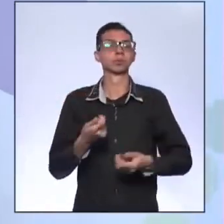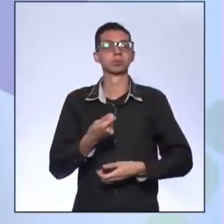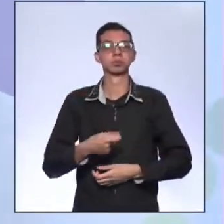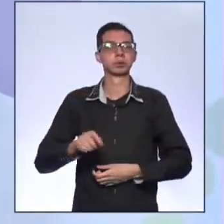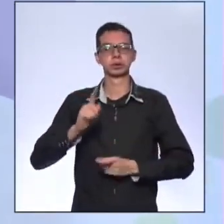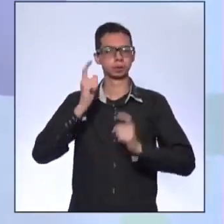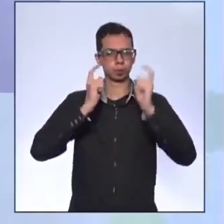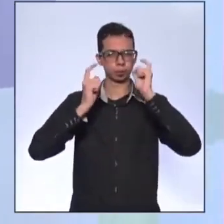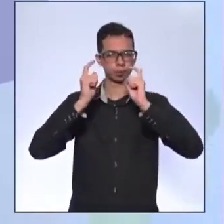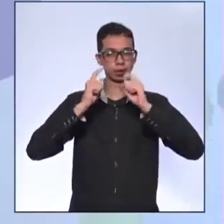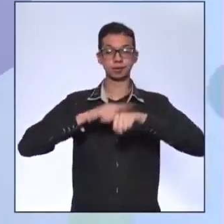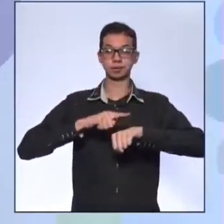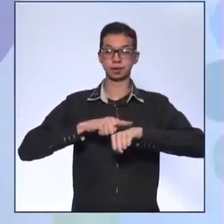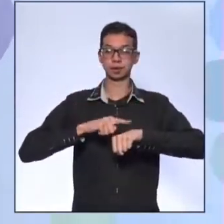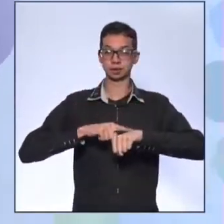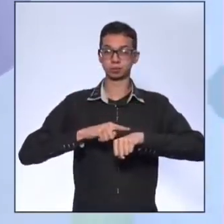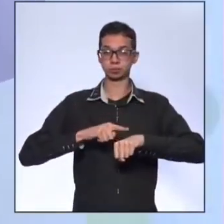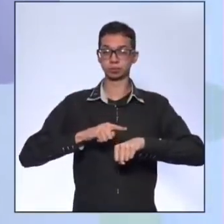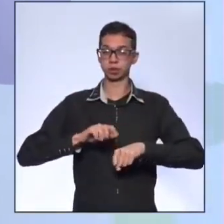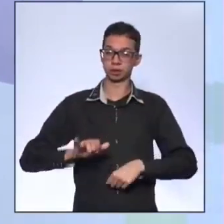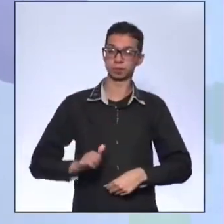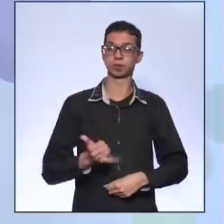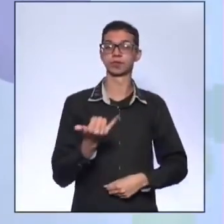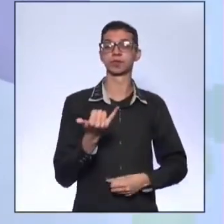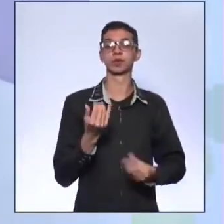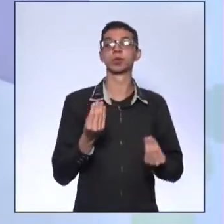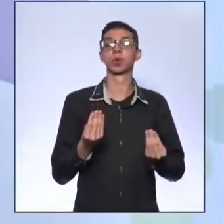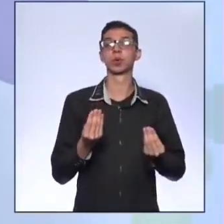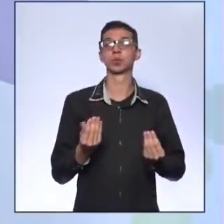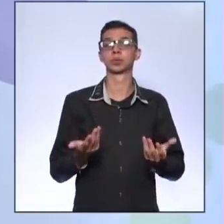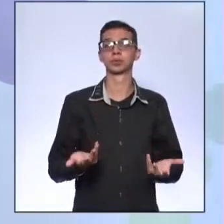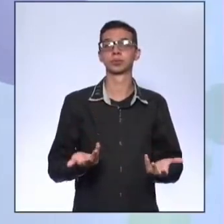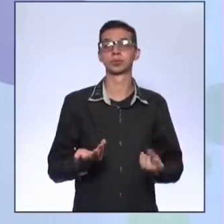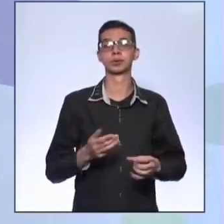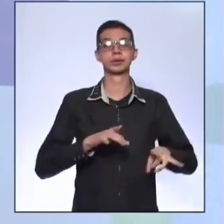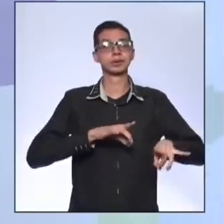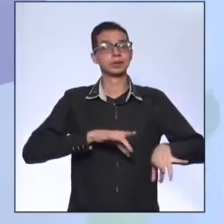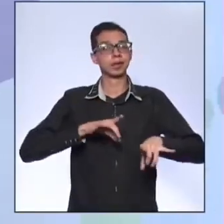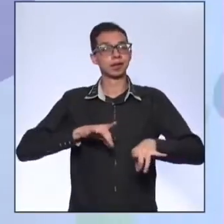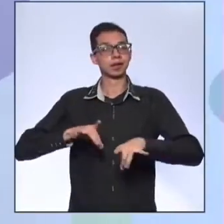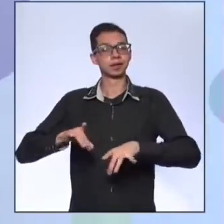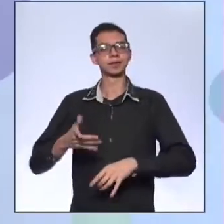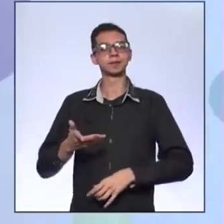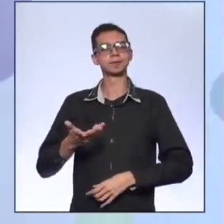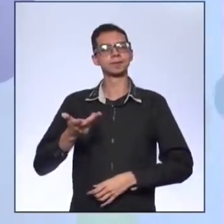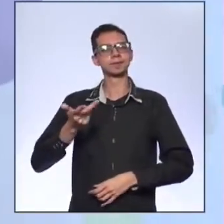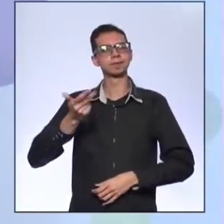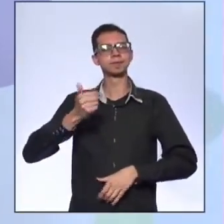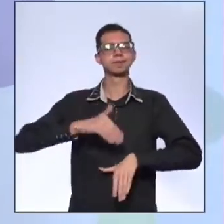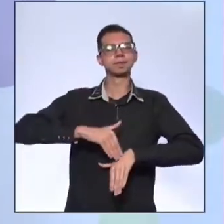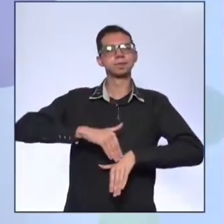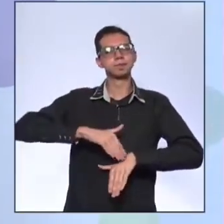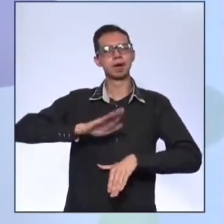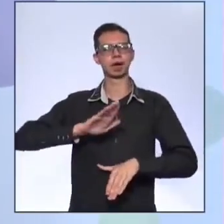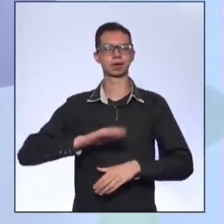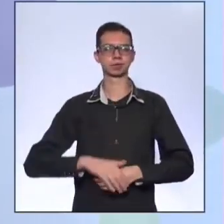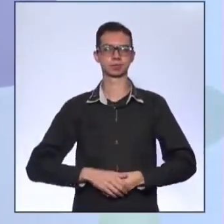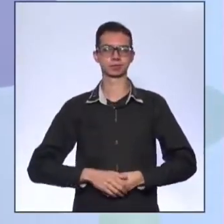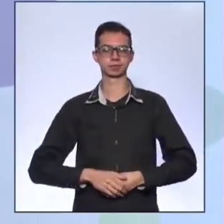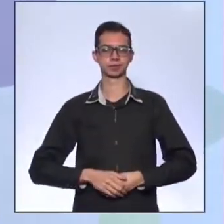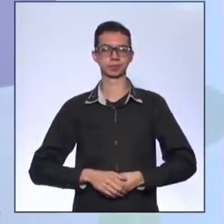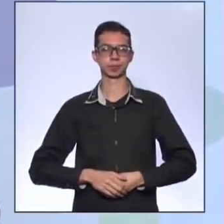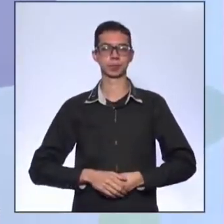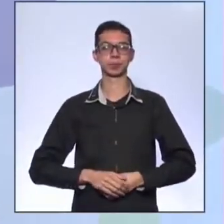aproveitar esse momento para aprimorar outras técnicas de expressividade, tanto na questão